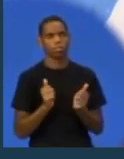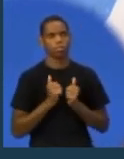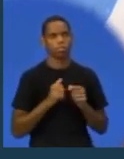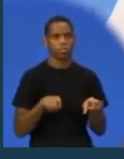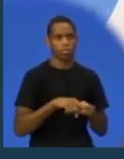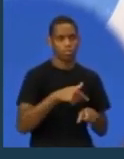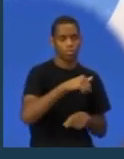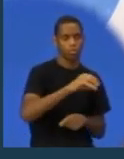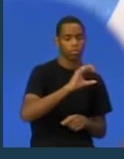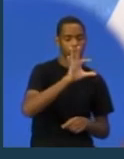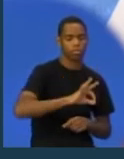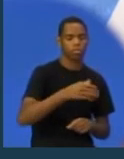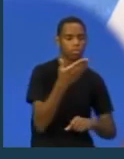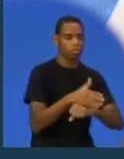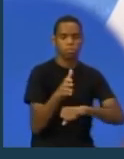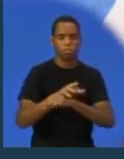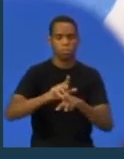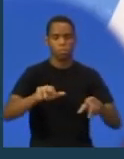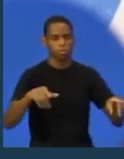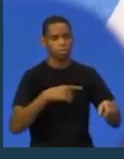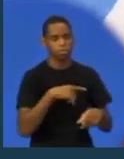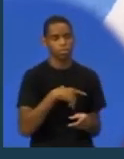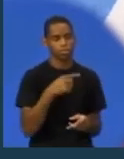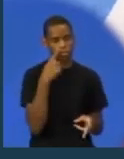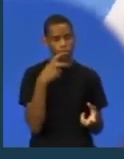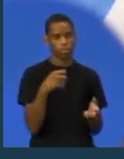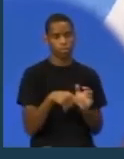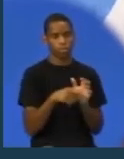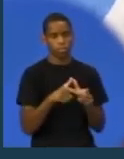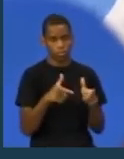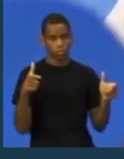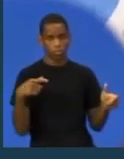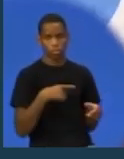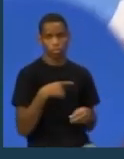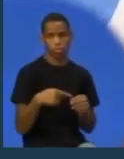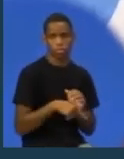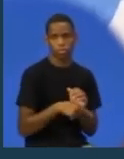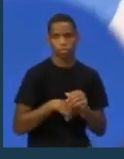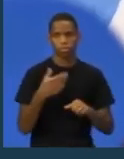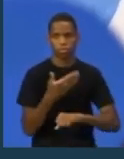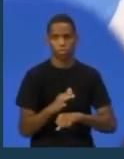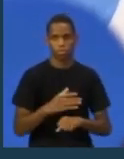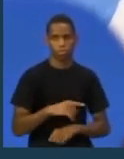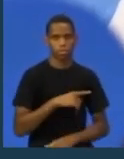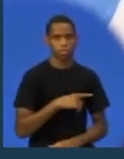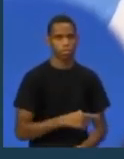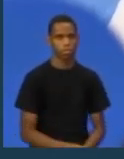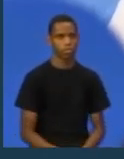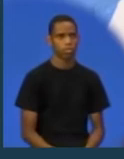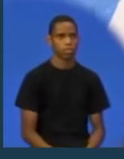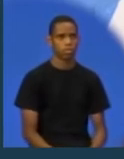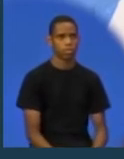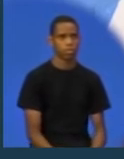ter 70% de ativos. Então, eu tenho a maioria como fisicamente ativo.